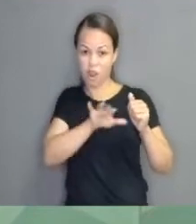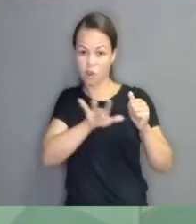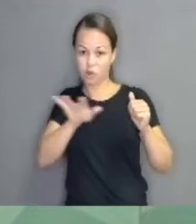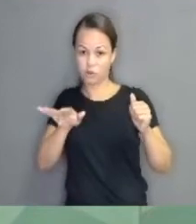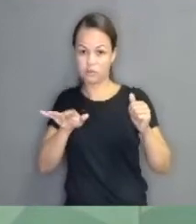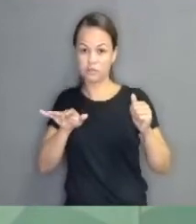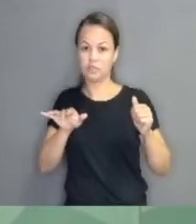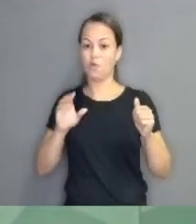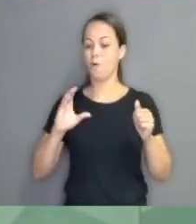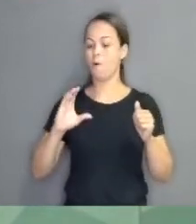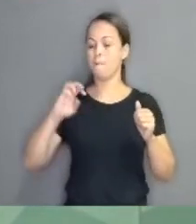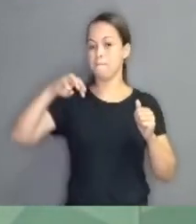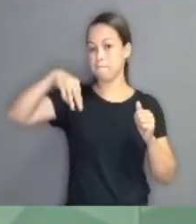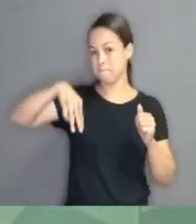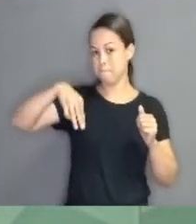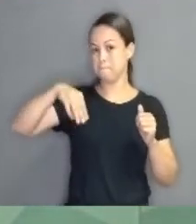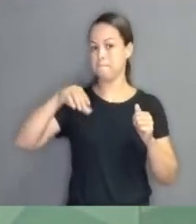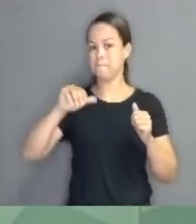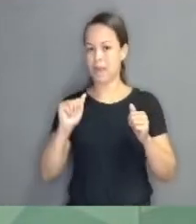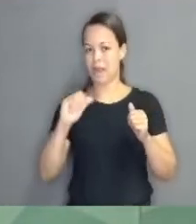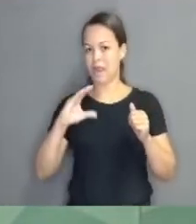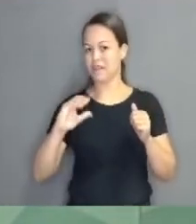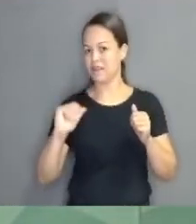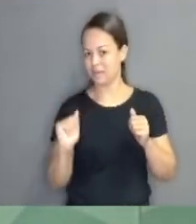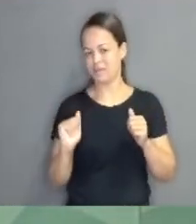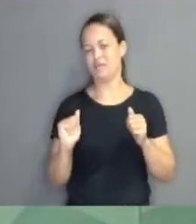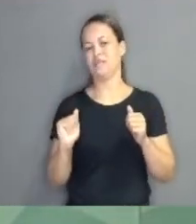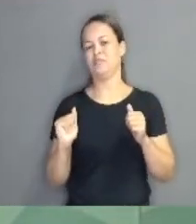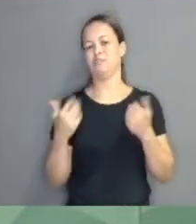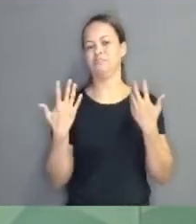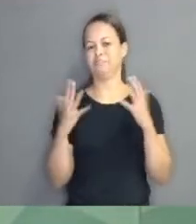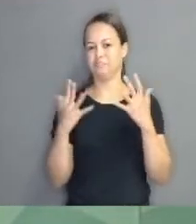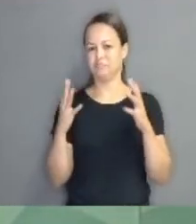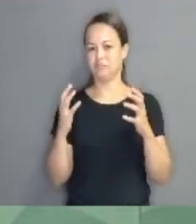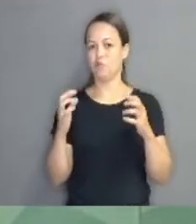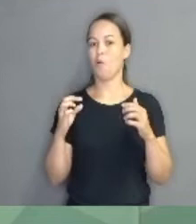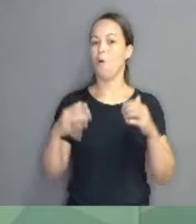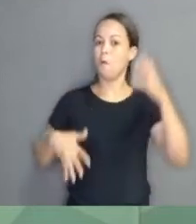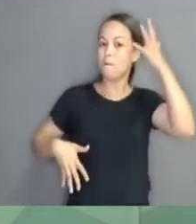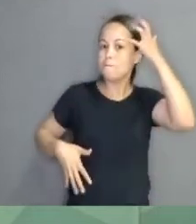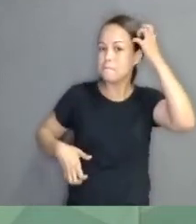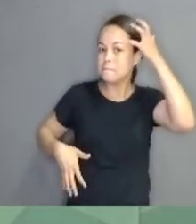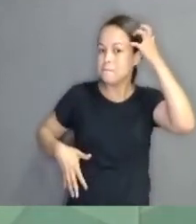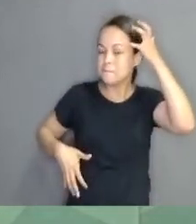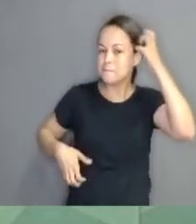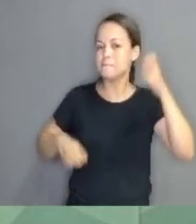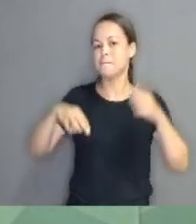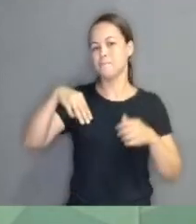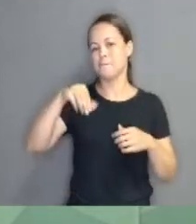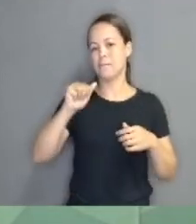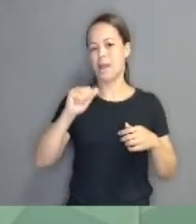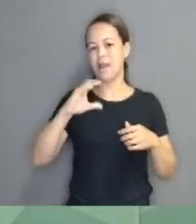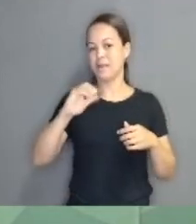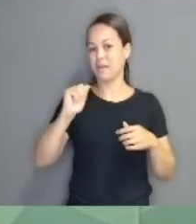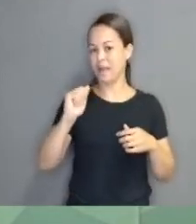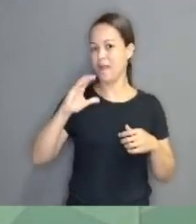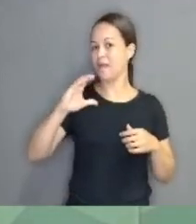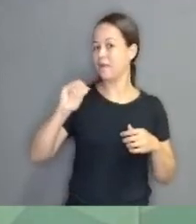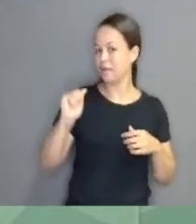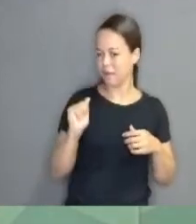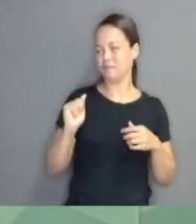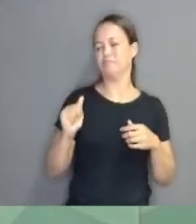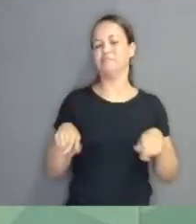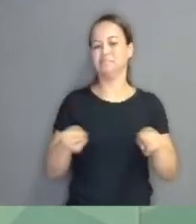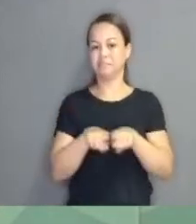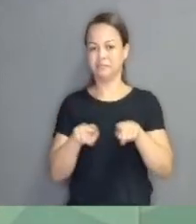uma cá muito bem uma caca também não é